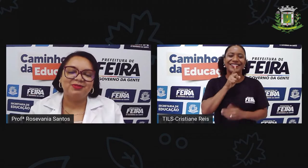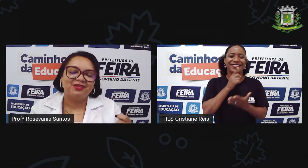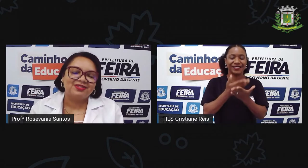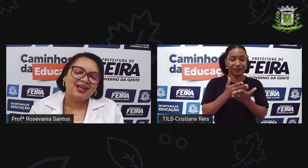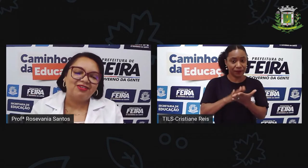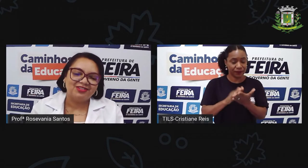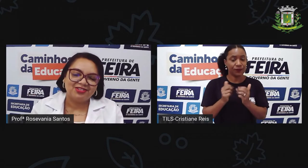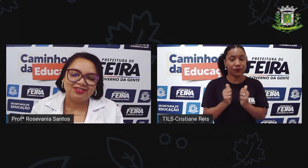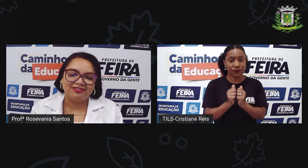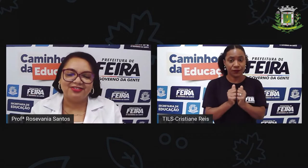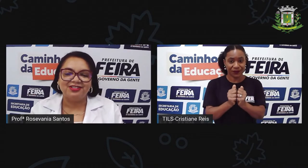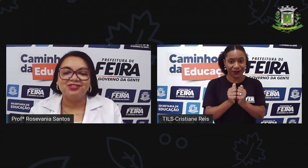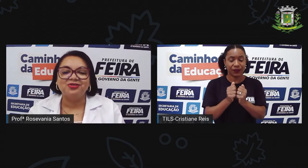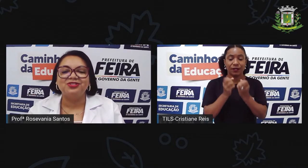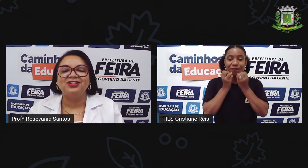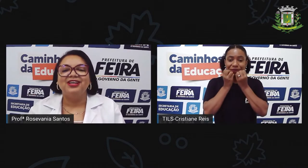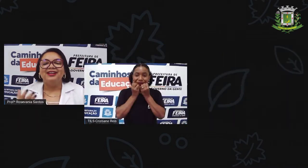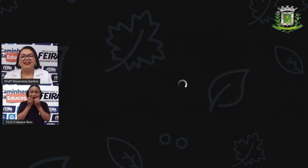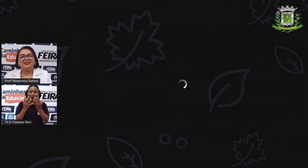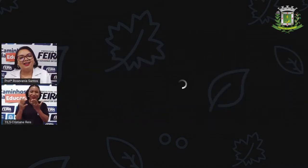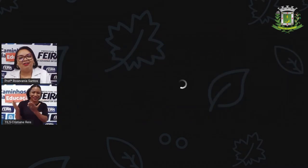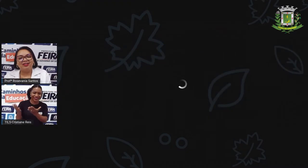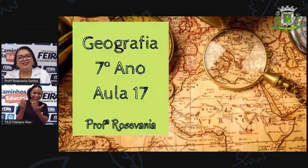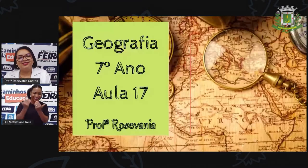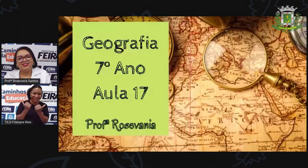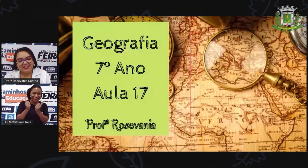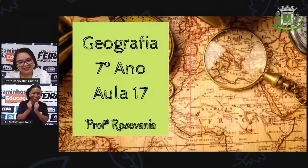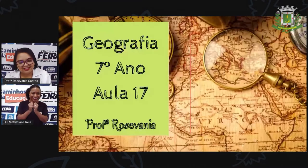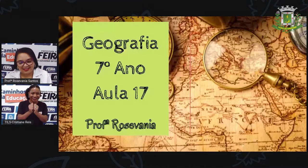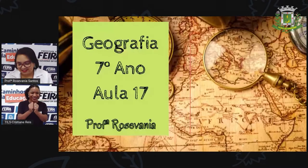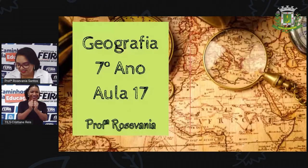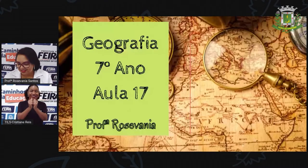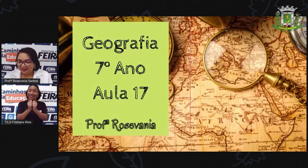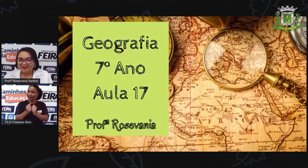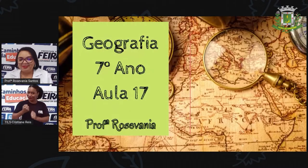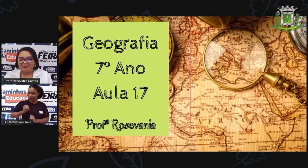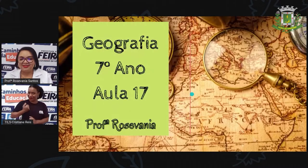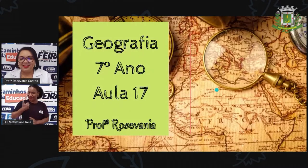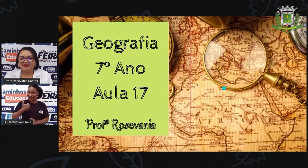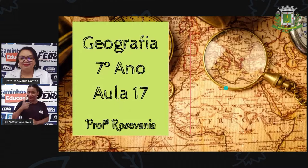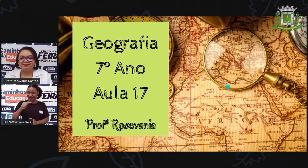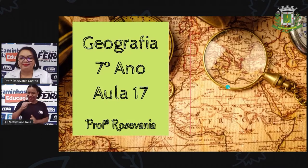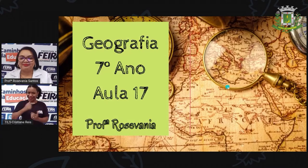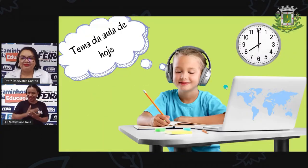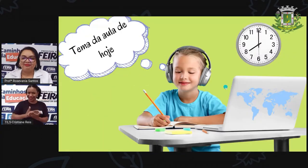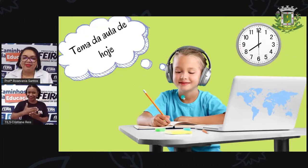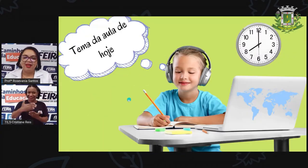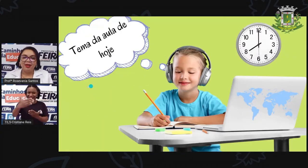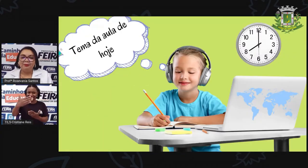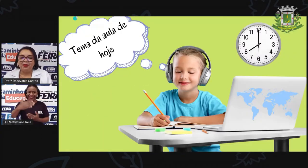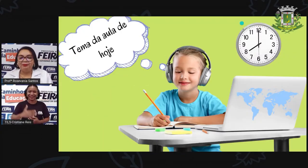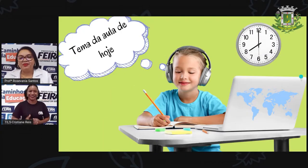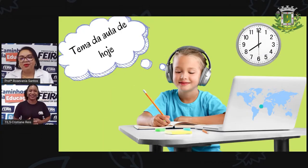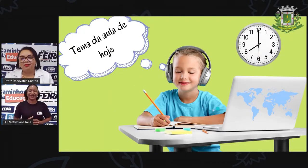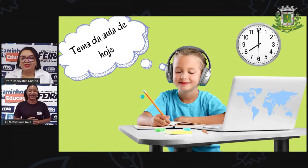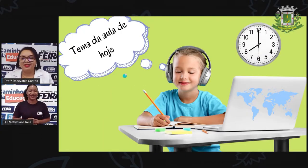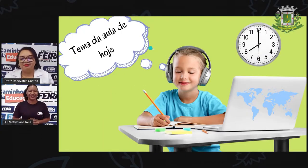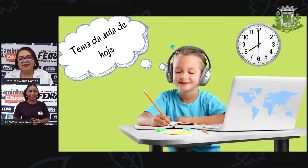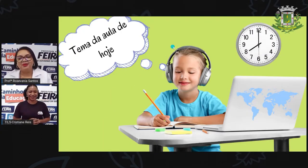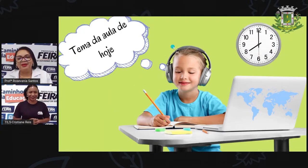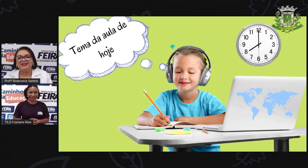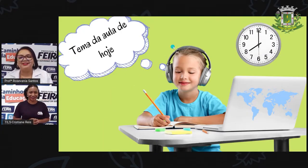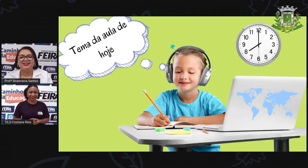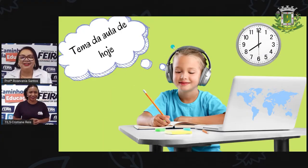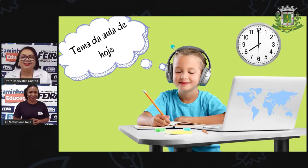-vindos para a nossa aula de Geografia de hoje e essa é aula 17. Vamos lá? Bom, como eu